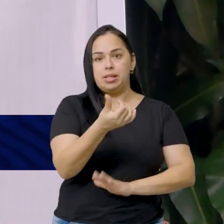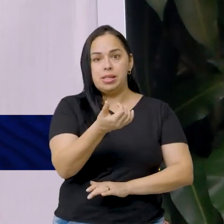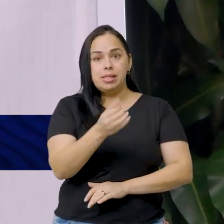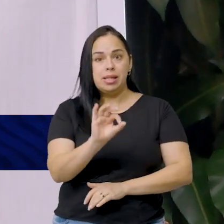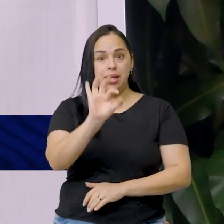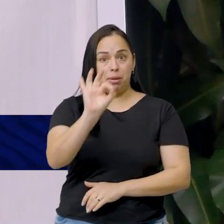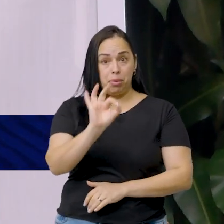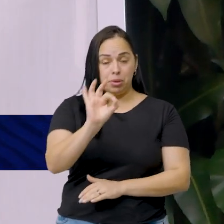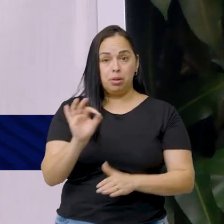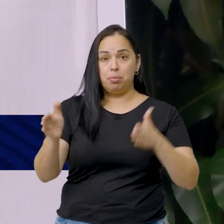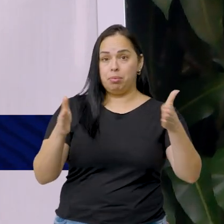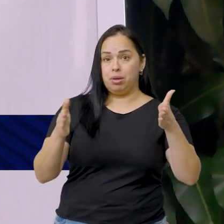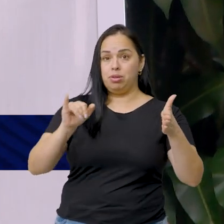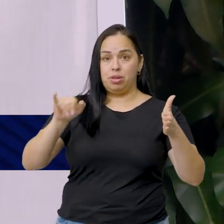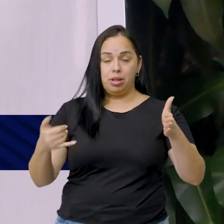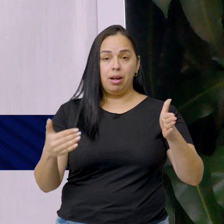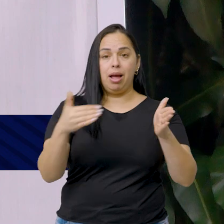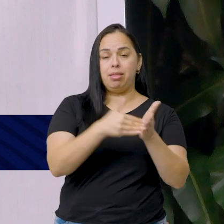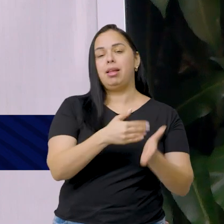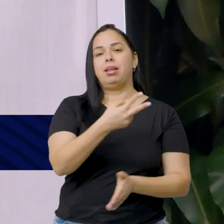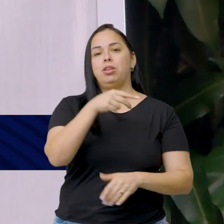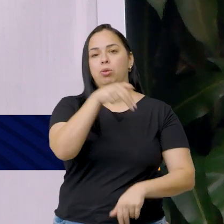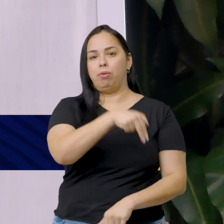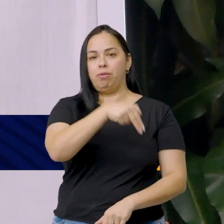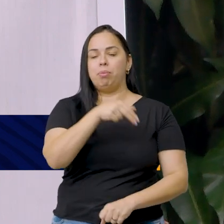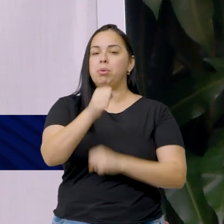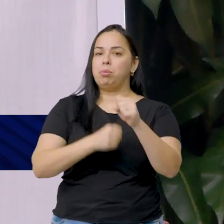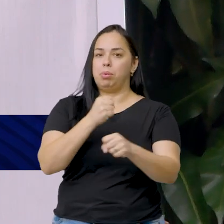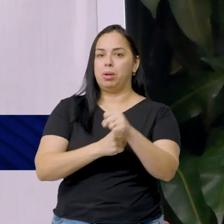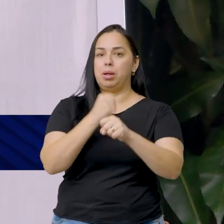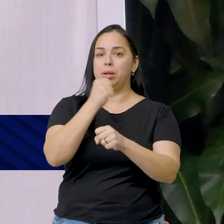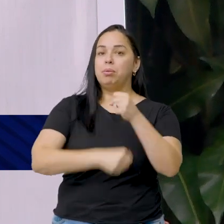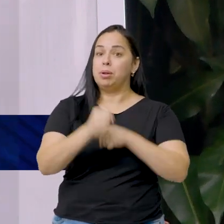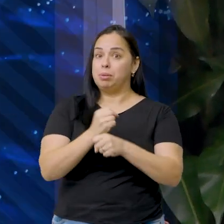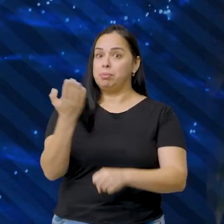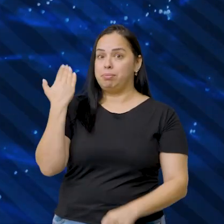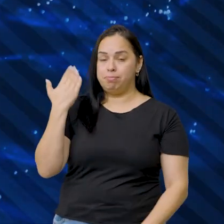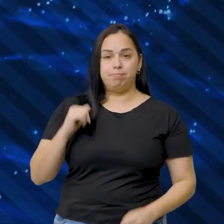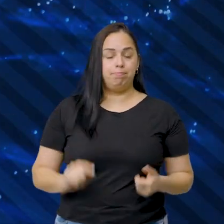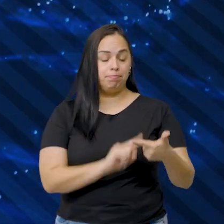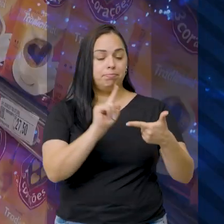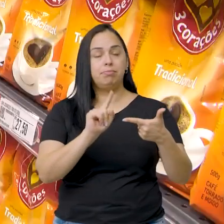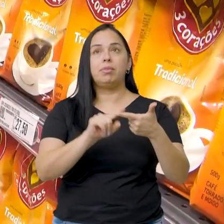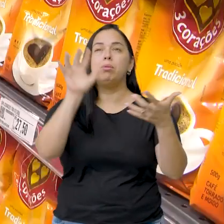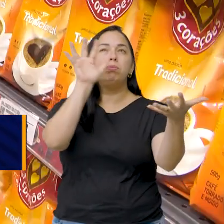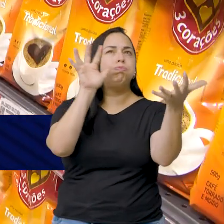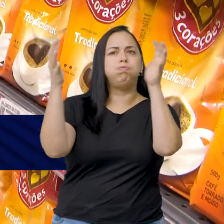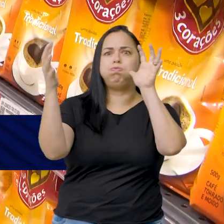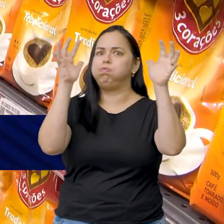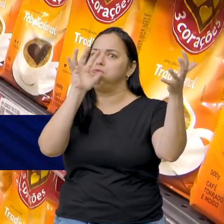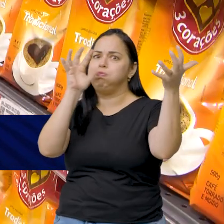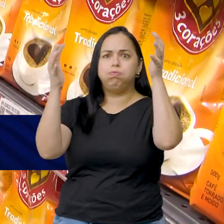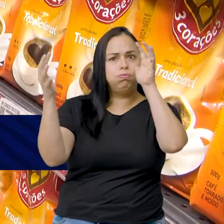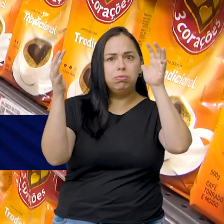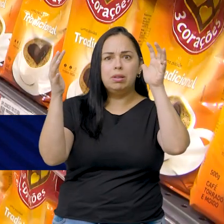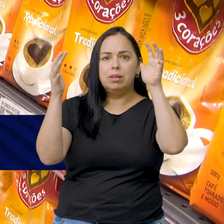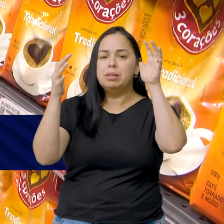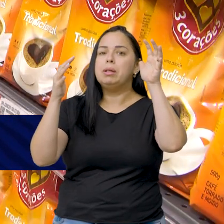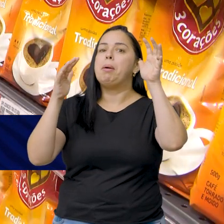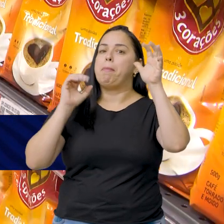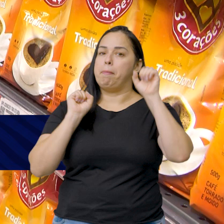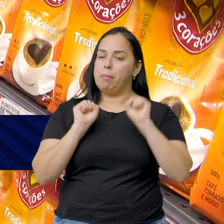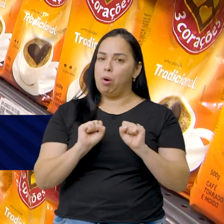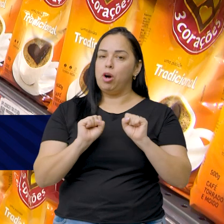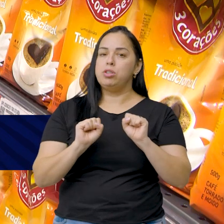cresceu 60% entre janeiro e novembro de 2024 no Vale do Paraíba. Eventos climáticos extremos